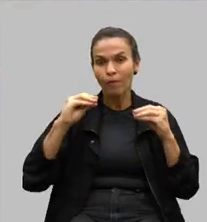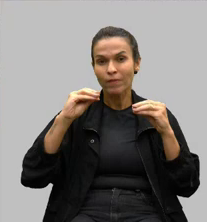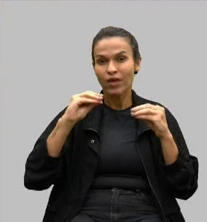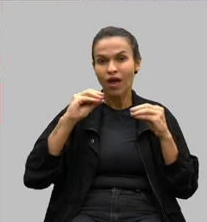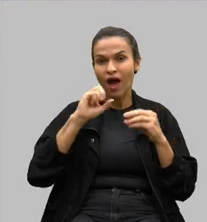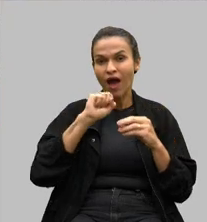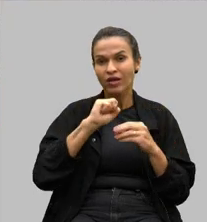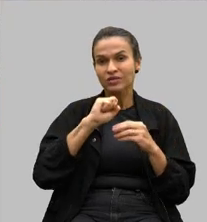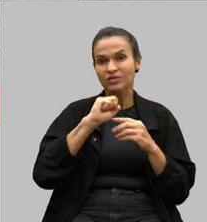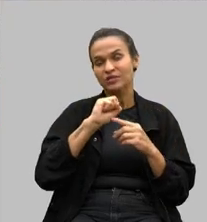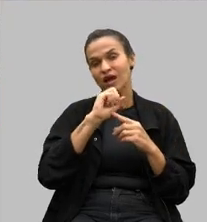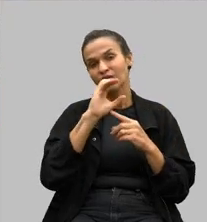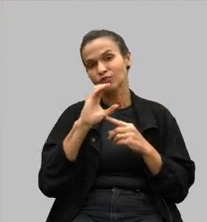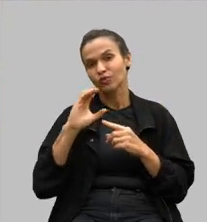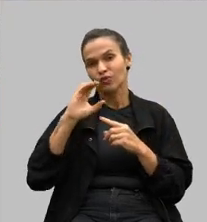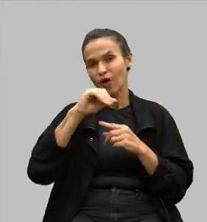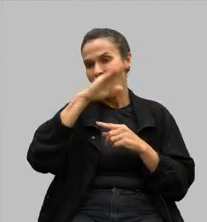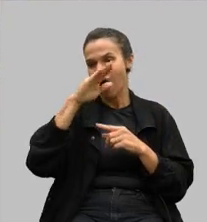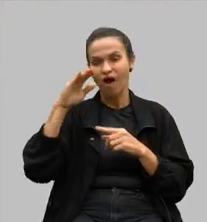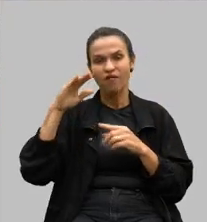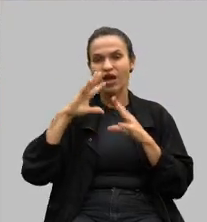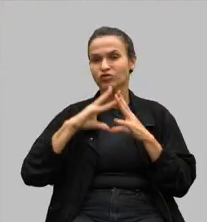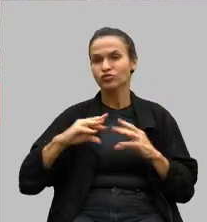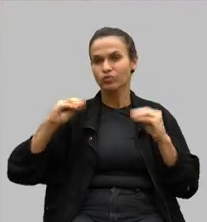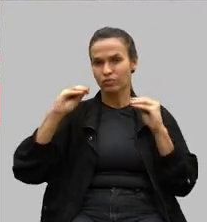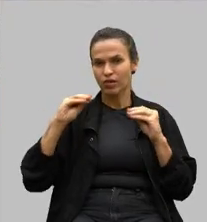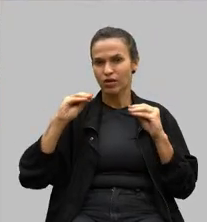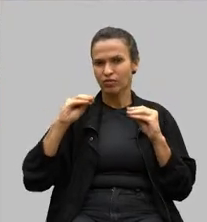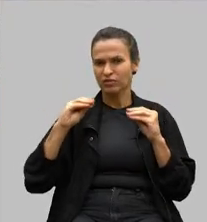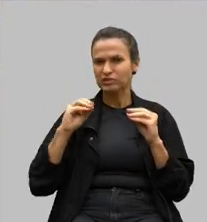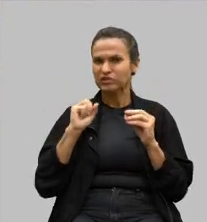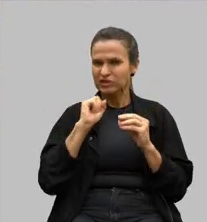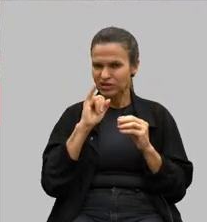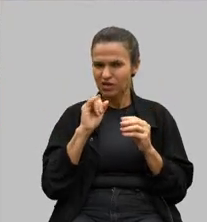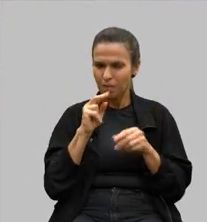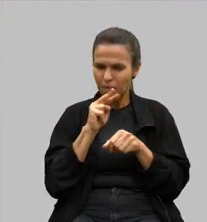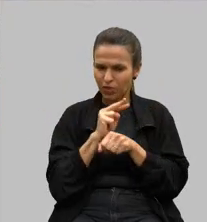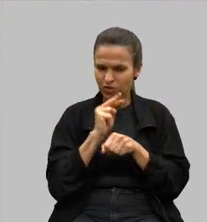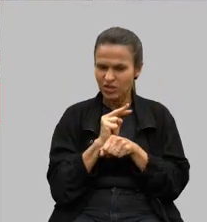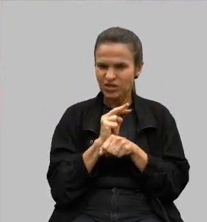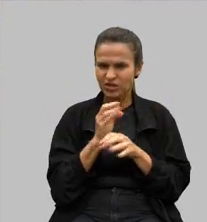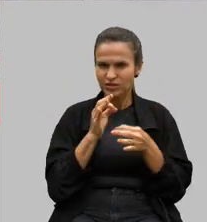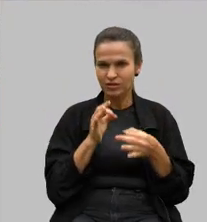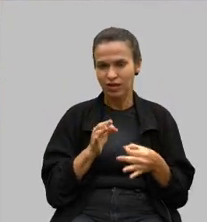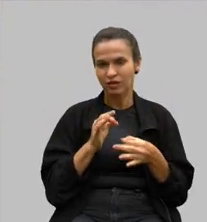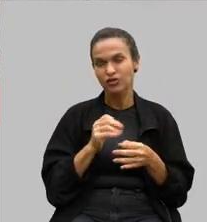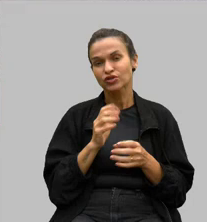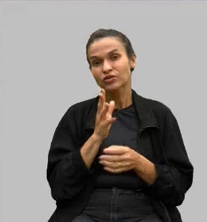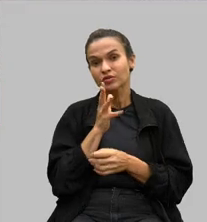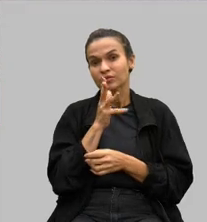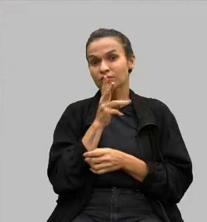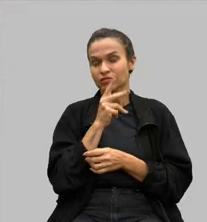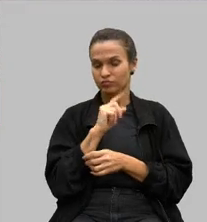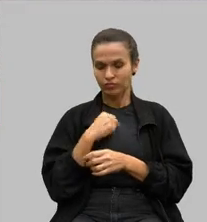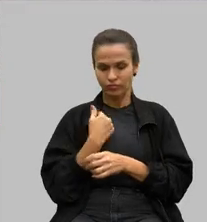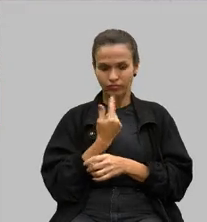próximo daqu porque quando é para proteger a gente demorou o tempo a gente não né o governo